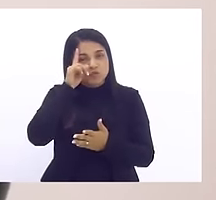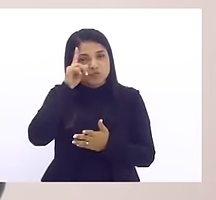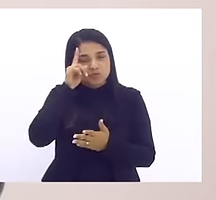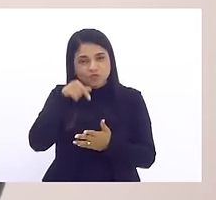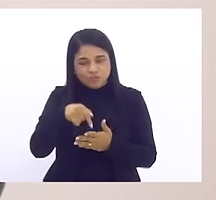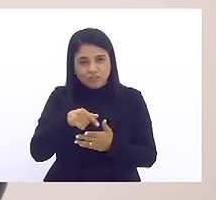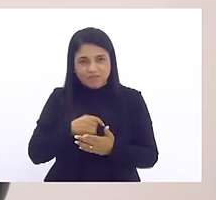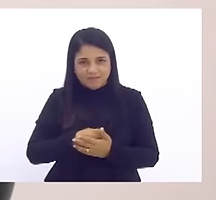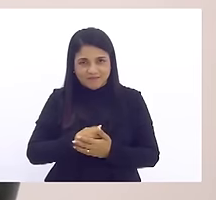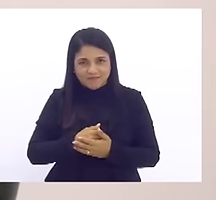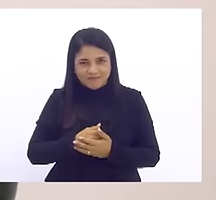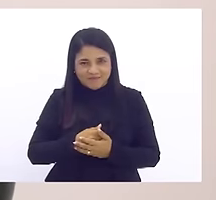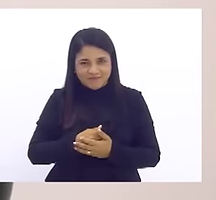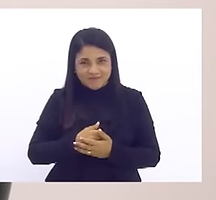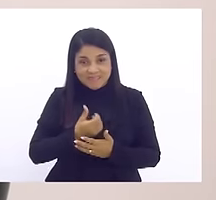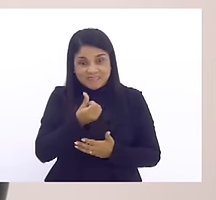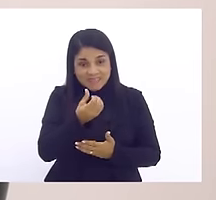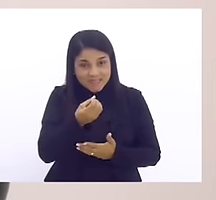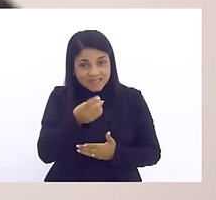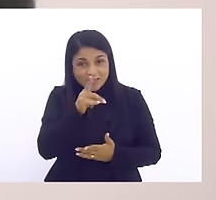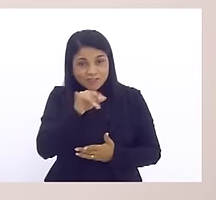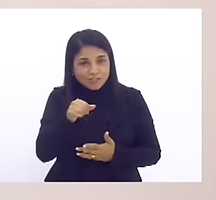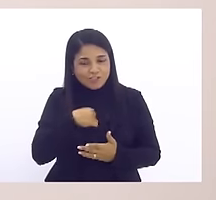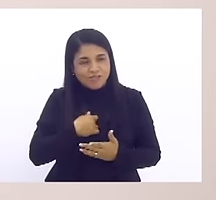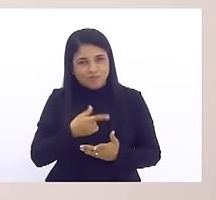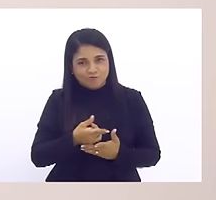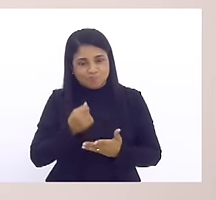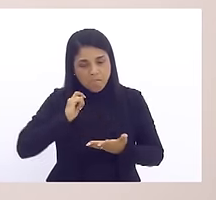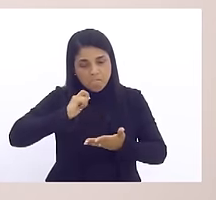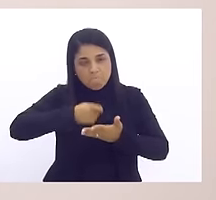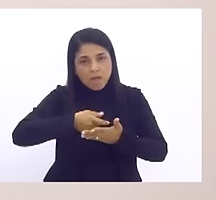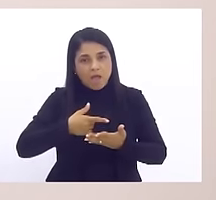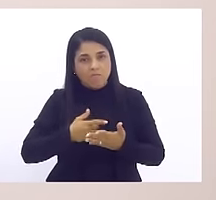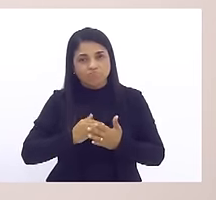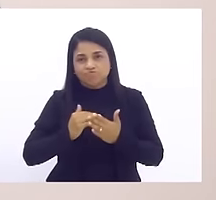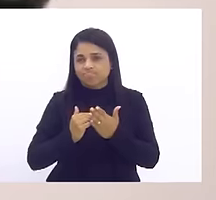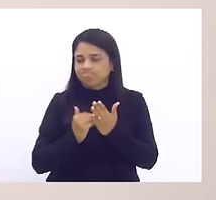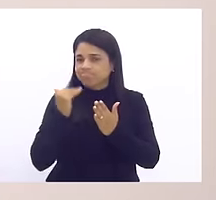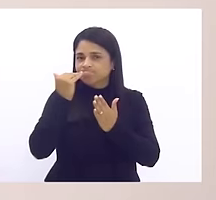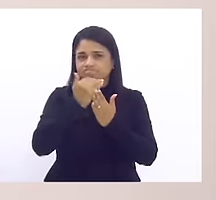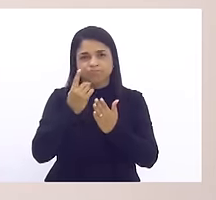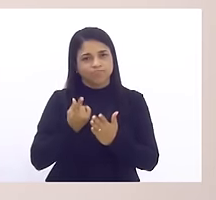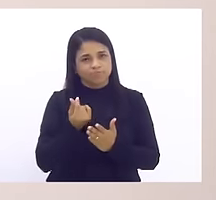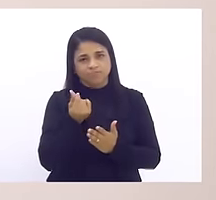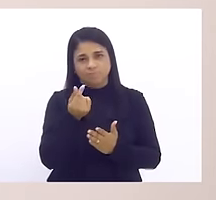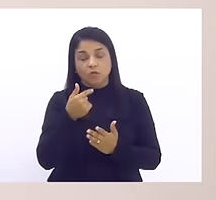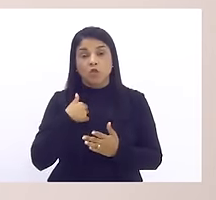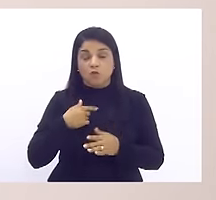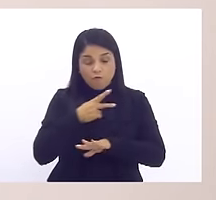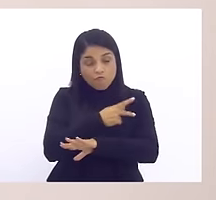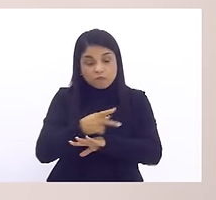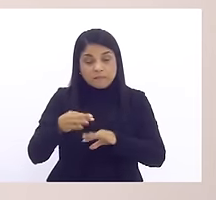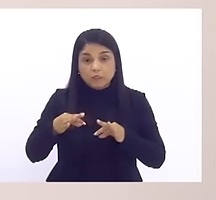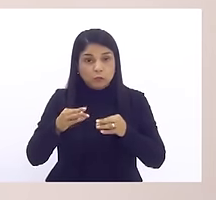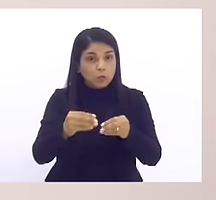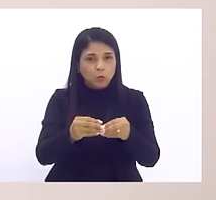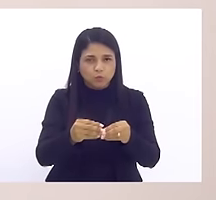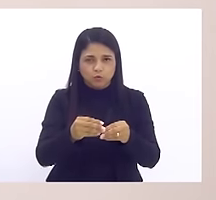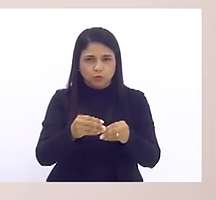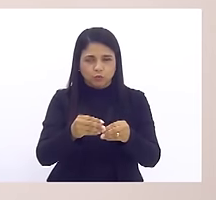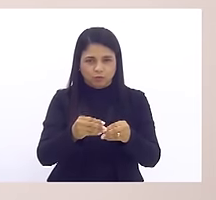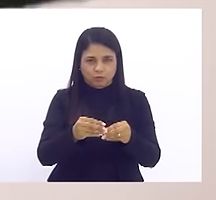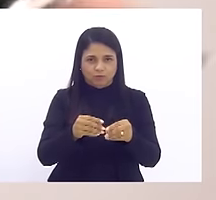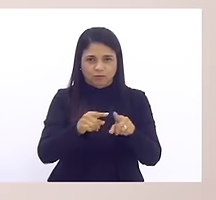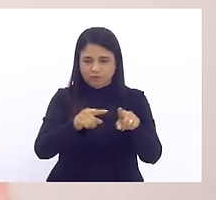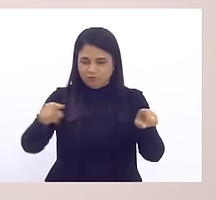leiloando tá tirando bem do trabalhador e o que nós gostamos dos dois depósitos eu vou em todos eu